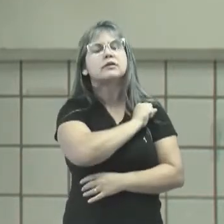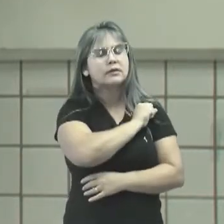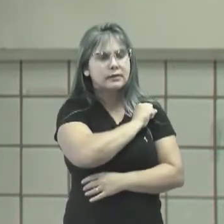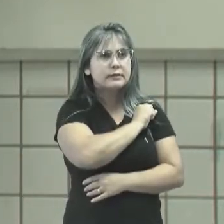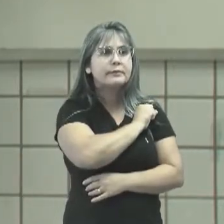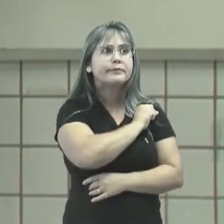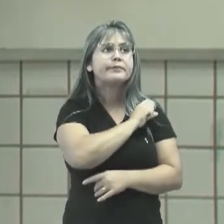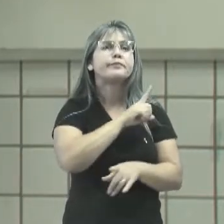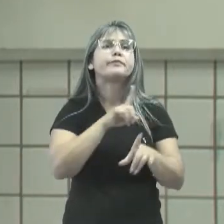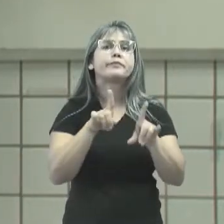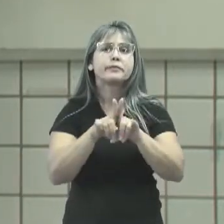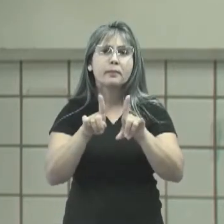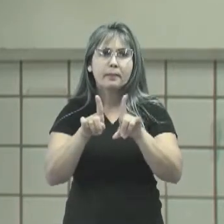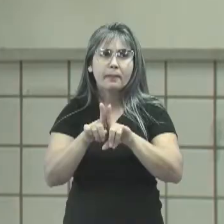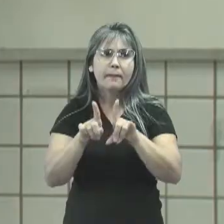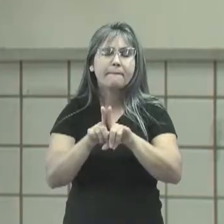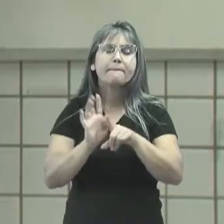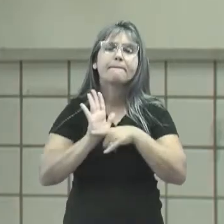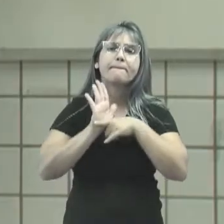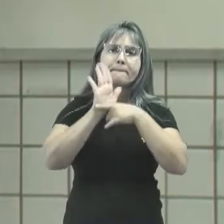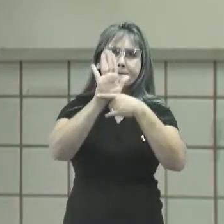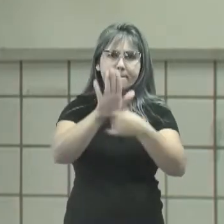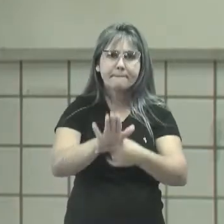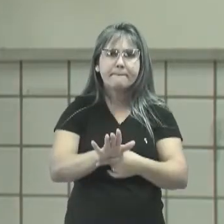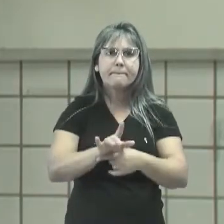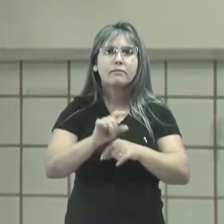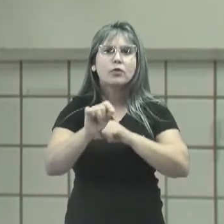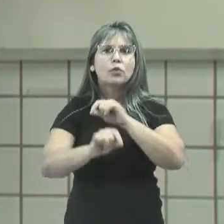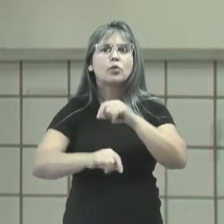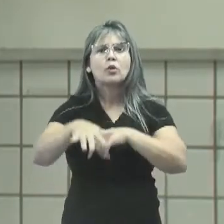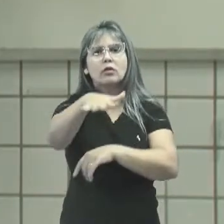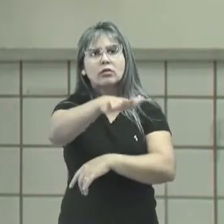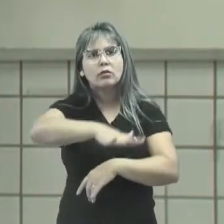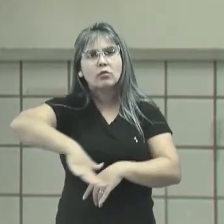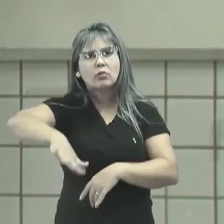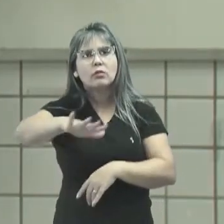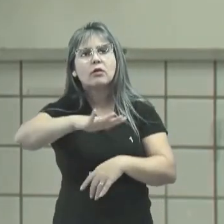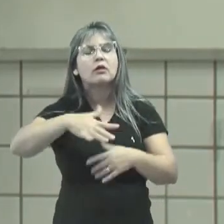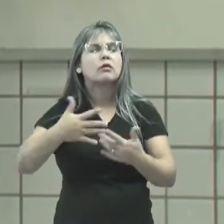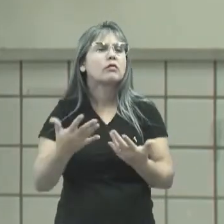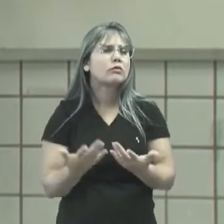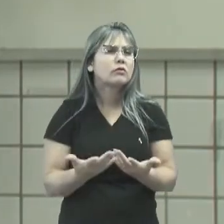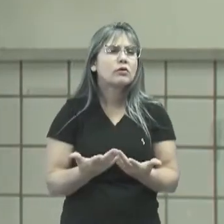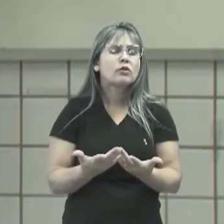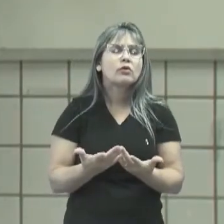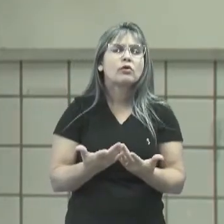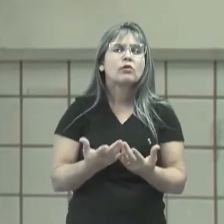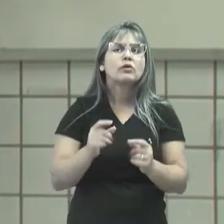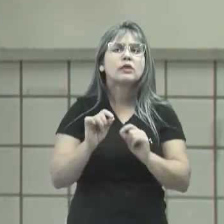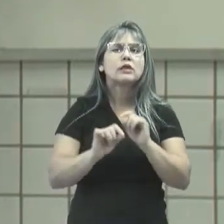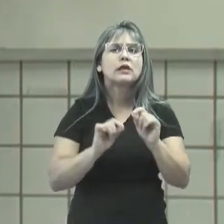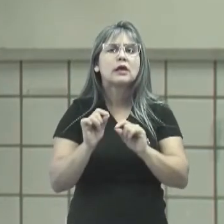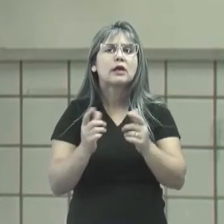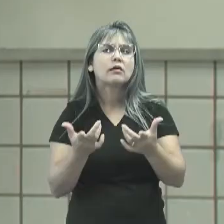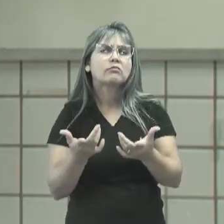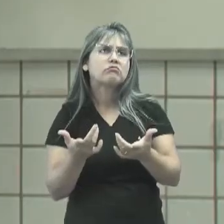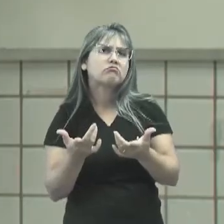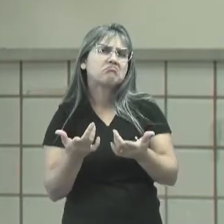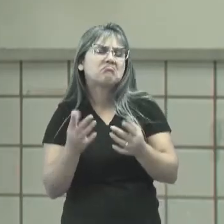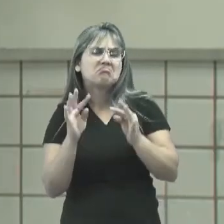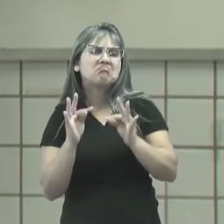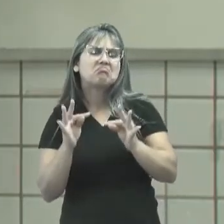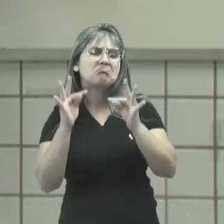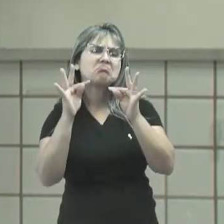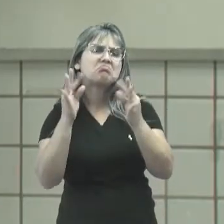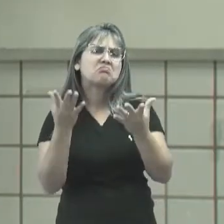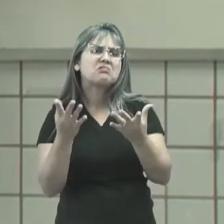também, ela empregada, esses equipamentos empregados, eles conseguem muitas vezes substituir órgãos, né? Não como os naturais,